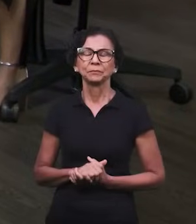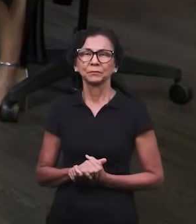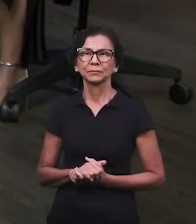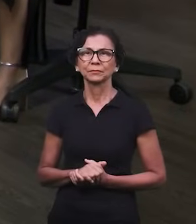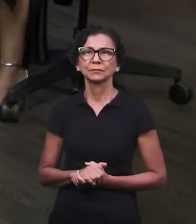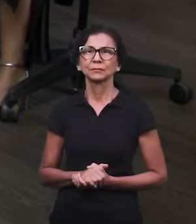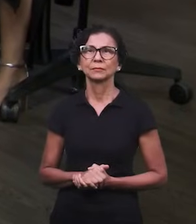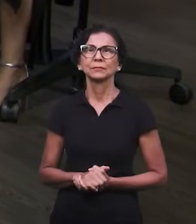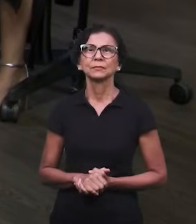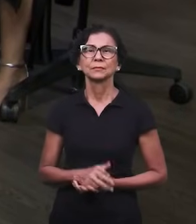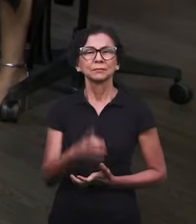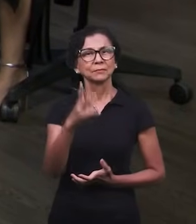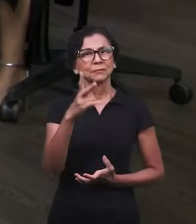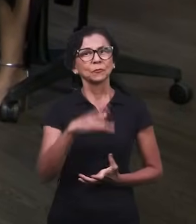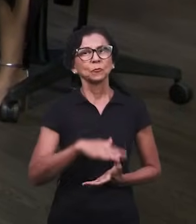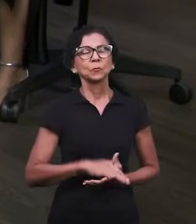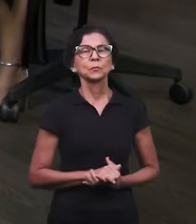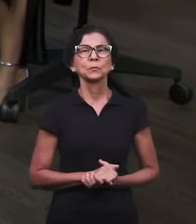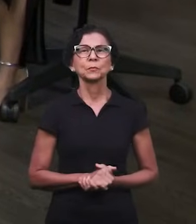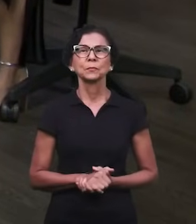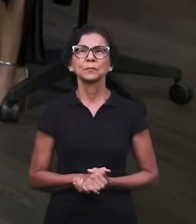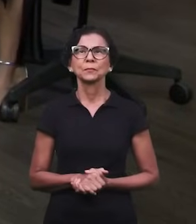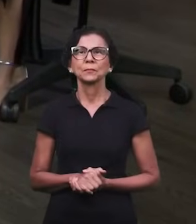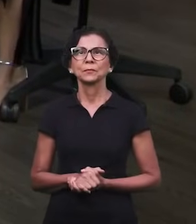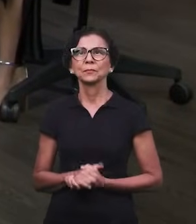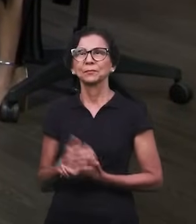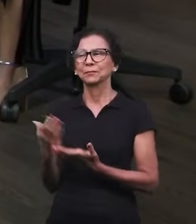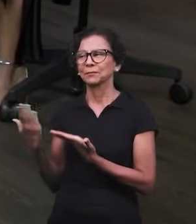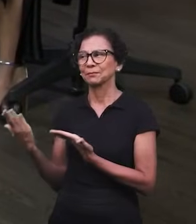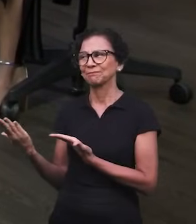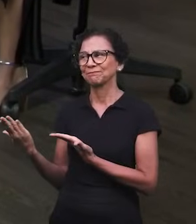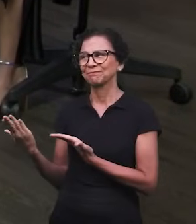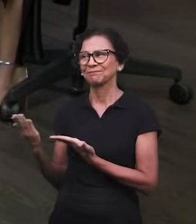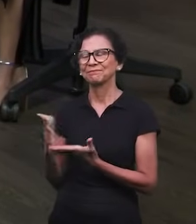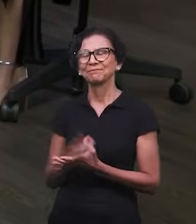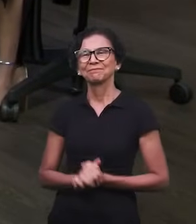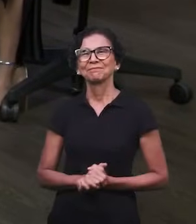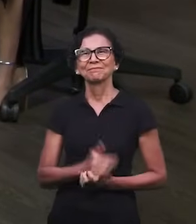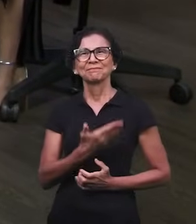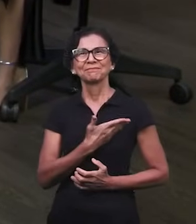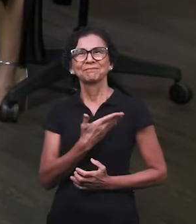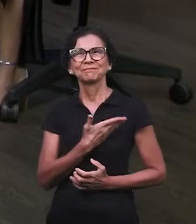pôr os nossos jovens para trabalhar, vamos lá. Agora o meu parceiro aqui de flauta